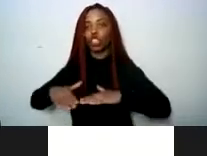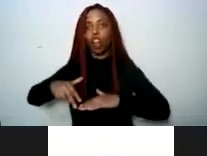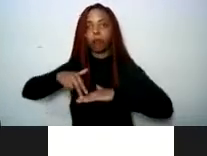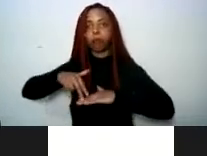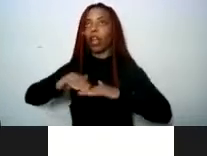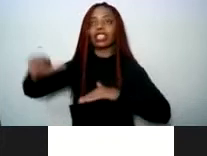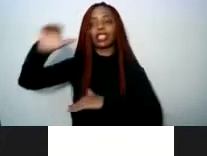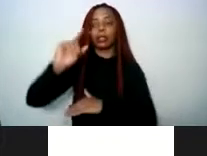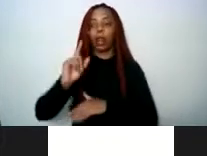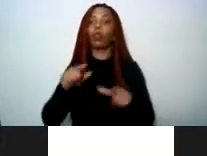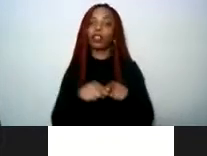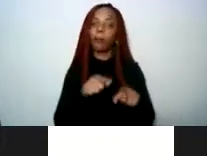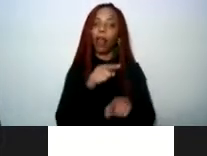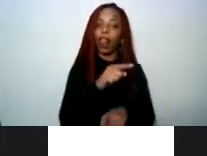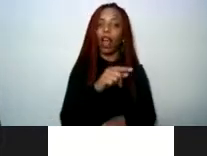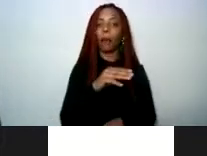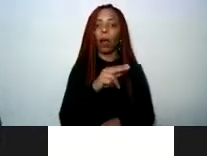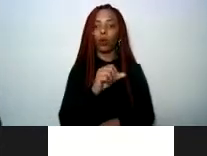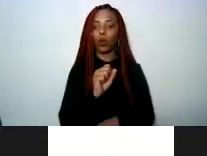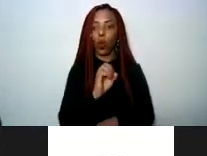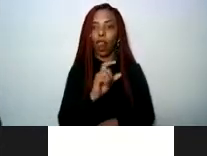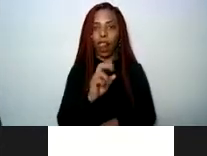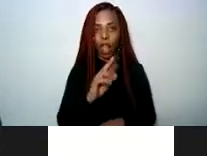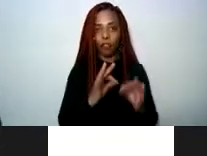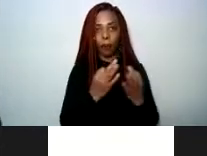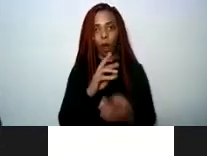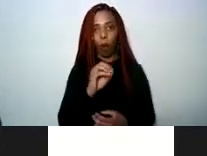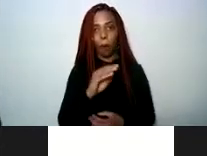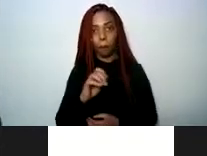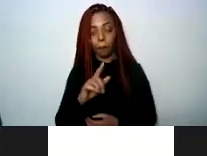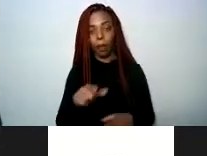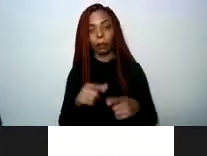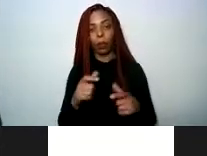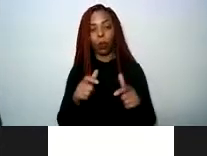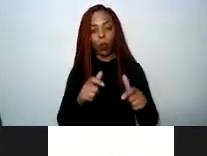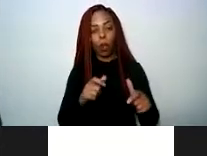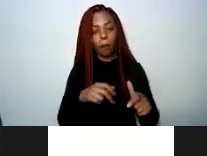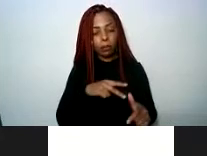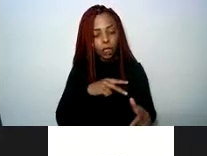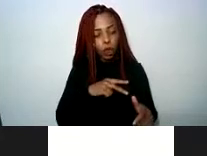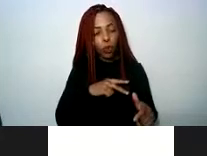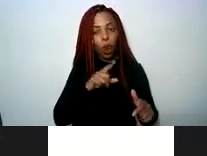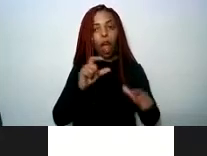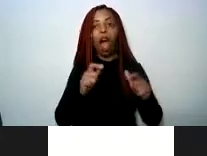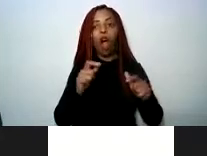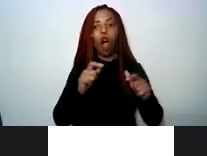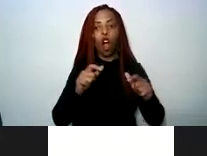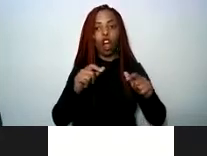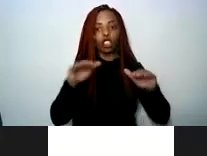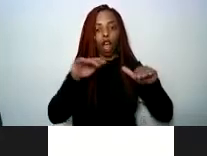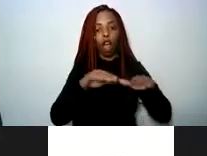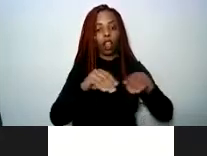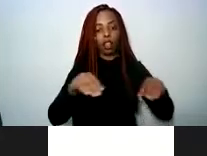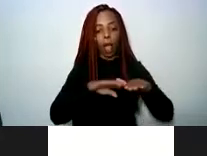família Robel a parte mais íntima e funcional que é o espaço para as sepulturas fica reservada abaixo da terra onde